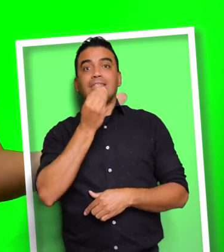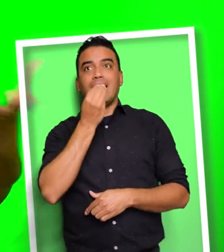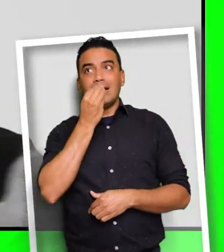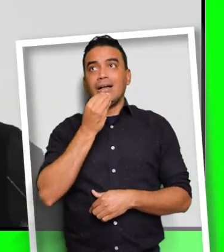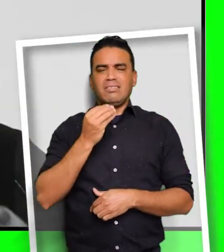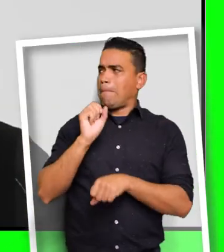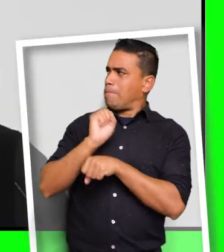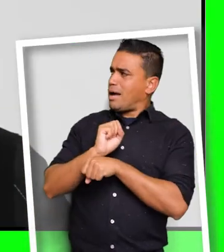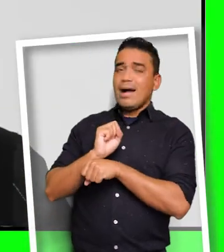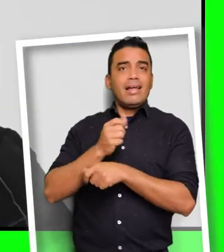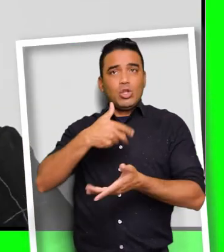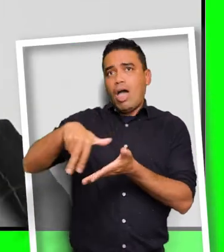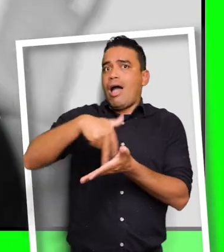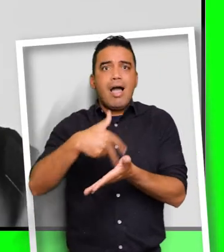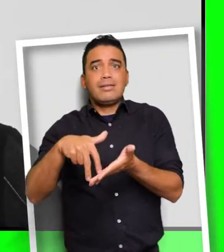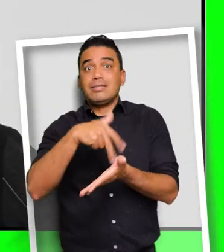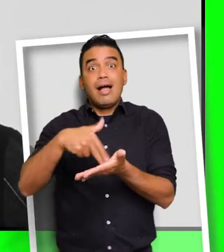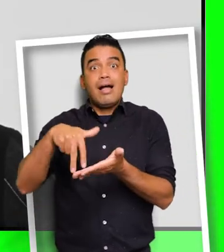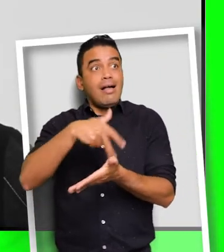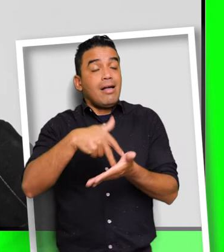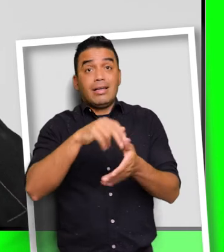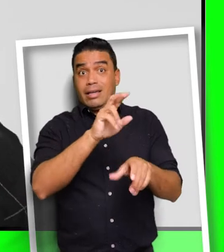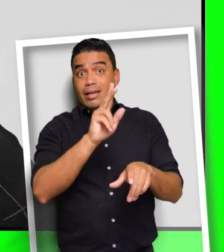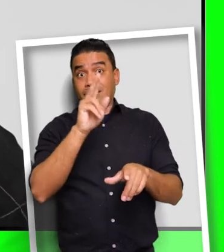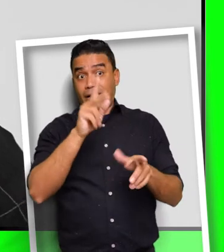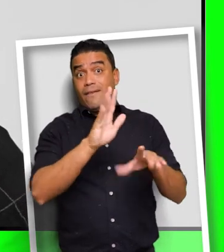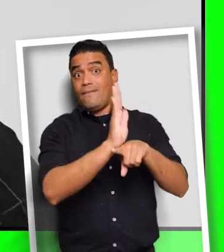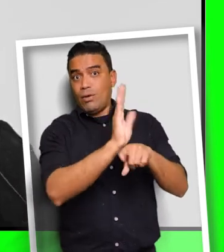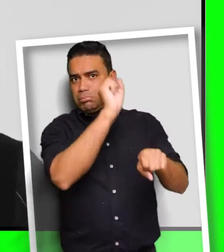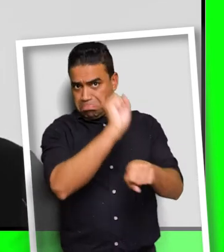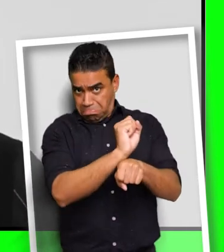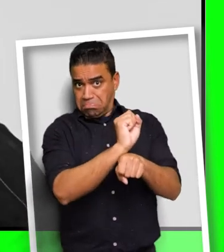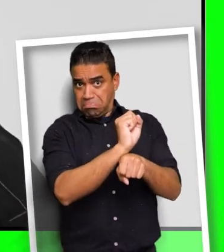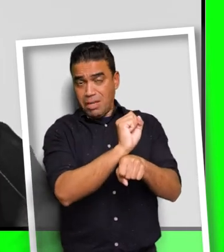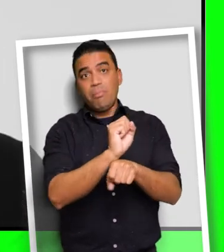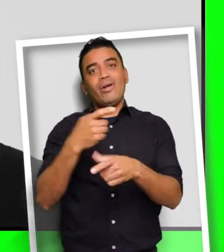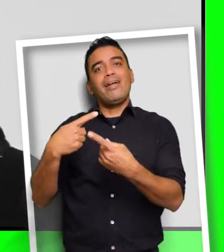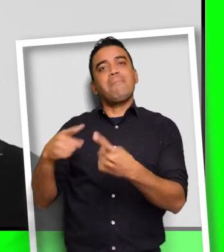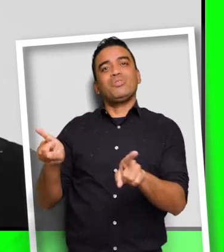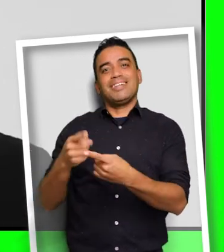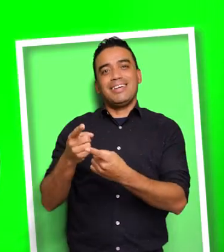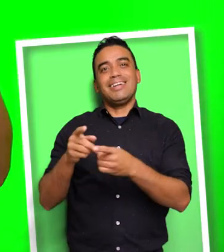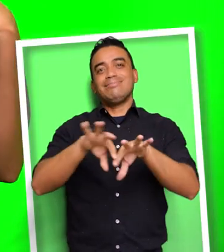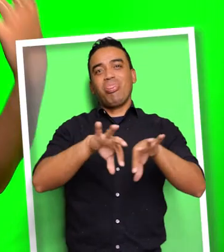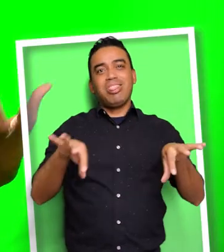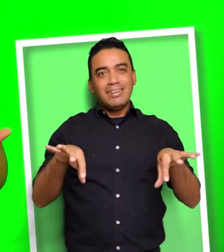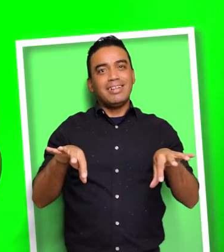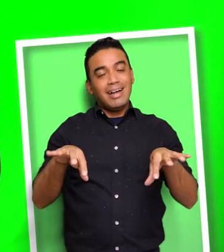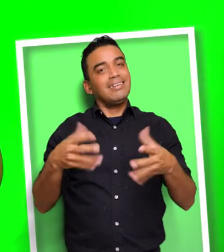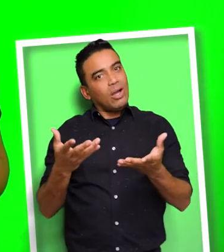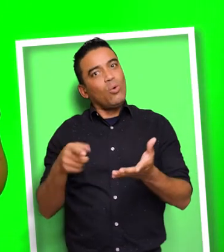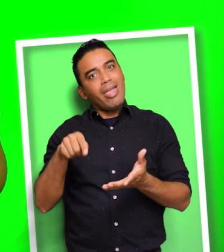começa a dançar. E aí para a história do filme. Para se cantar uma música. Isso